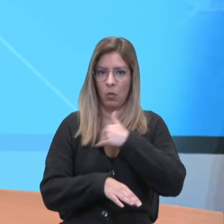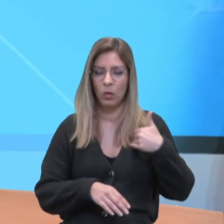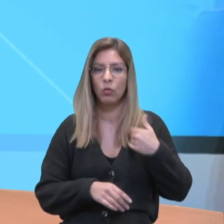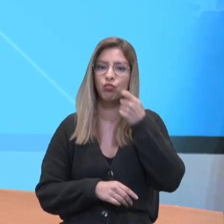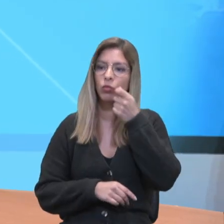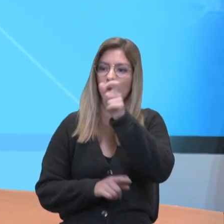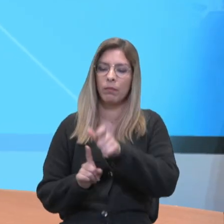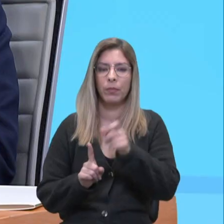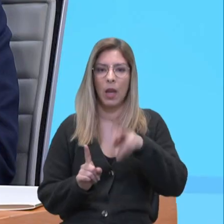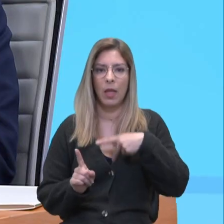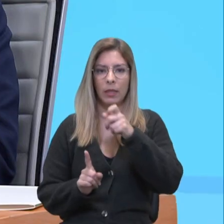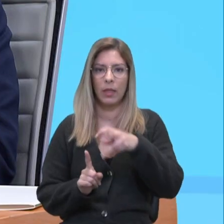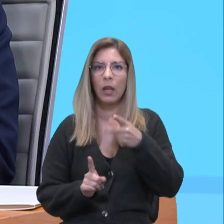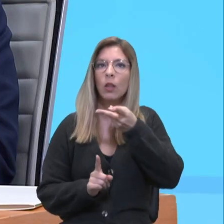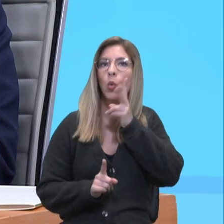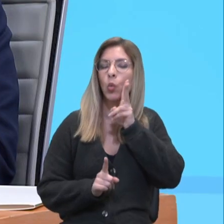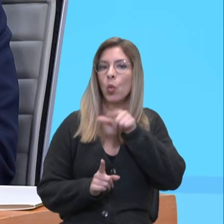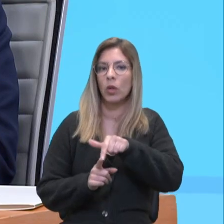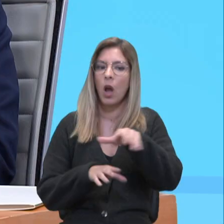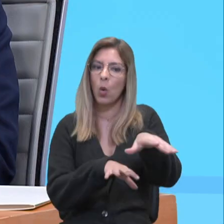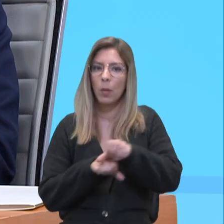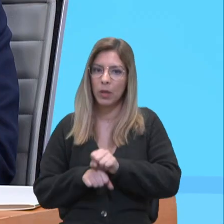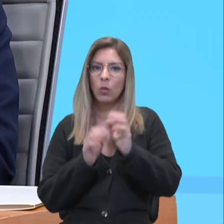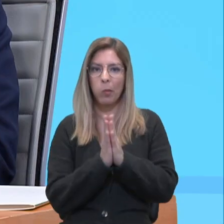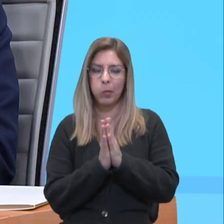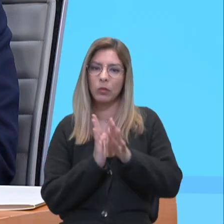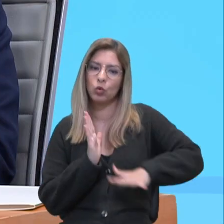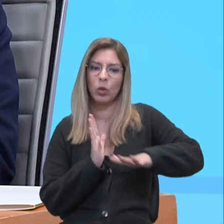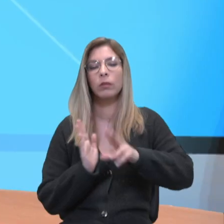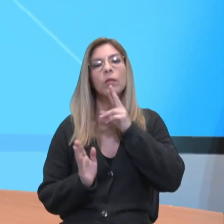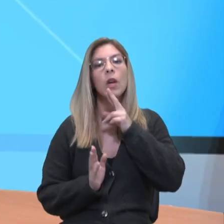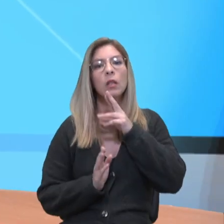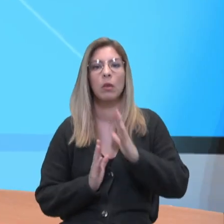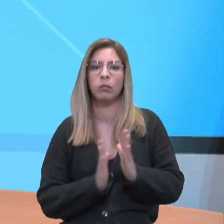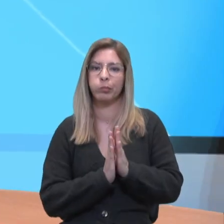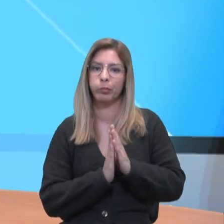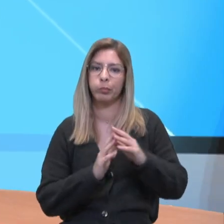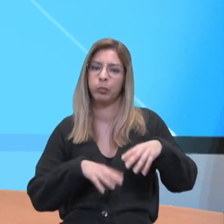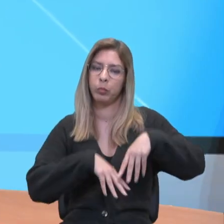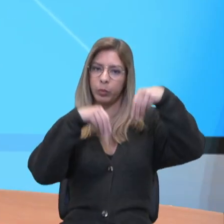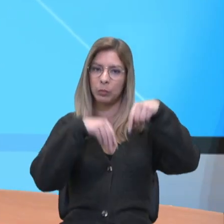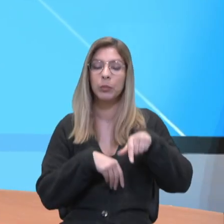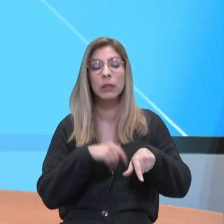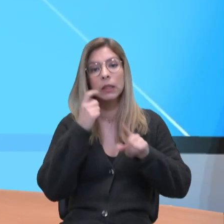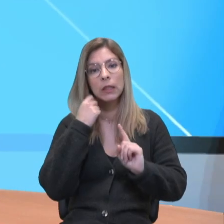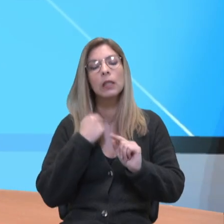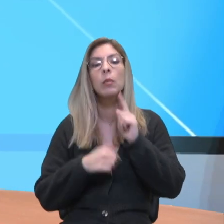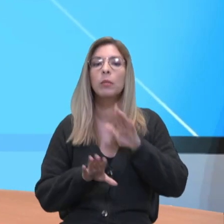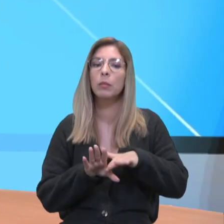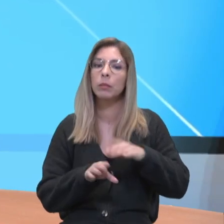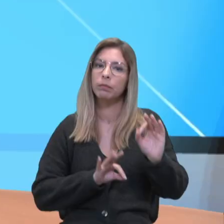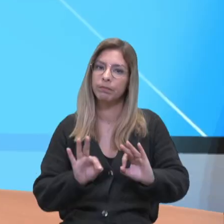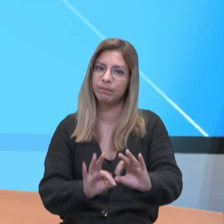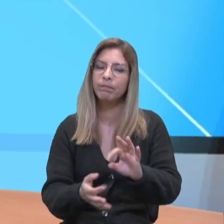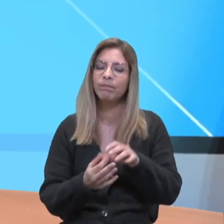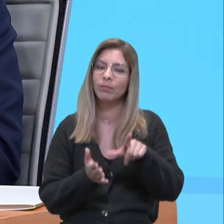do Departamento de Acolhimento e Pastoral do Santuário de Fátima e que esteve na preparação desta iniciativa. Boa tarde, obrigado por